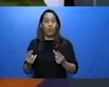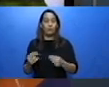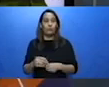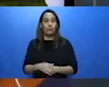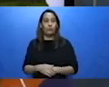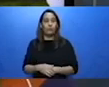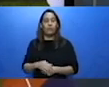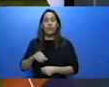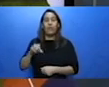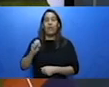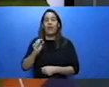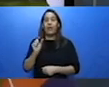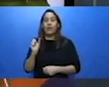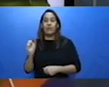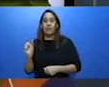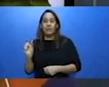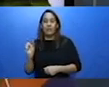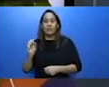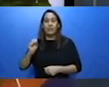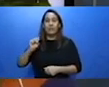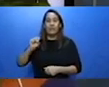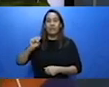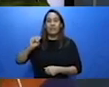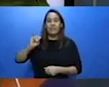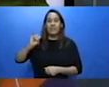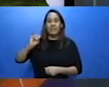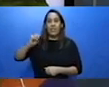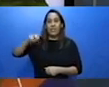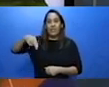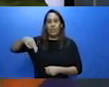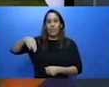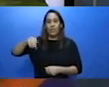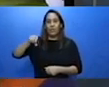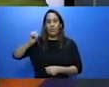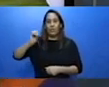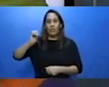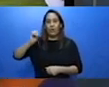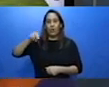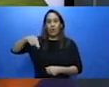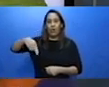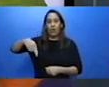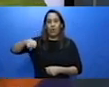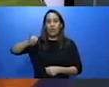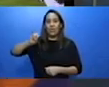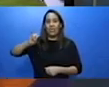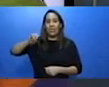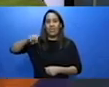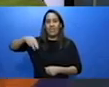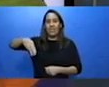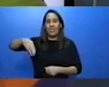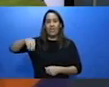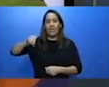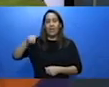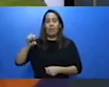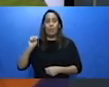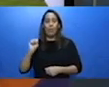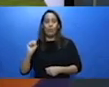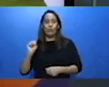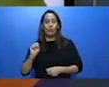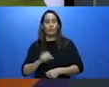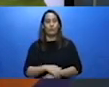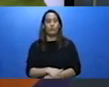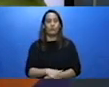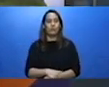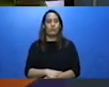chama? Sinônimo. Fala comigo. Sinônimo. São palavras diferentes com